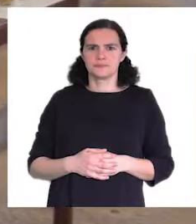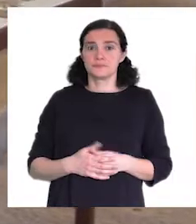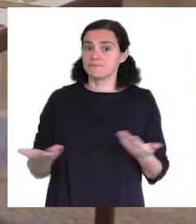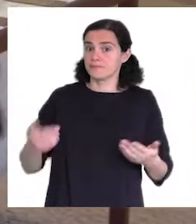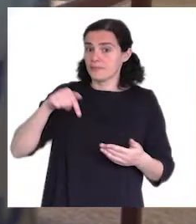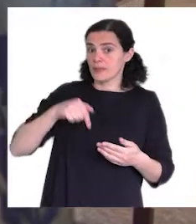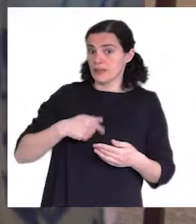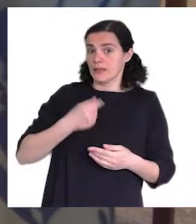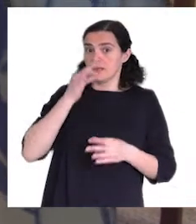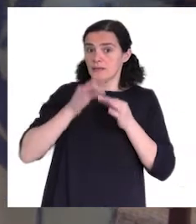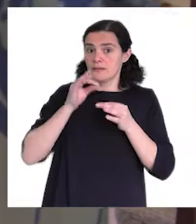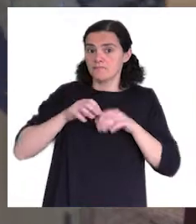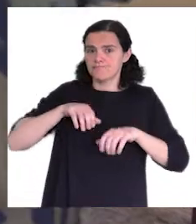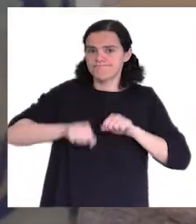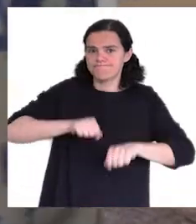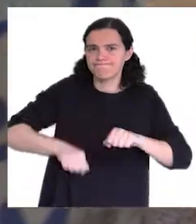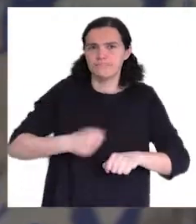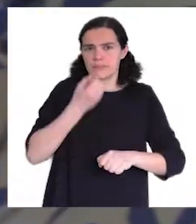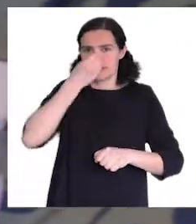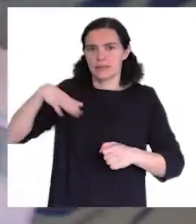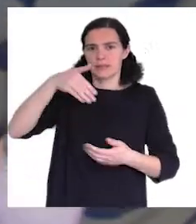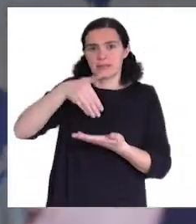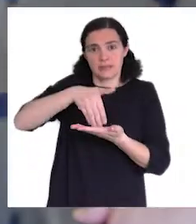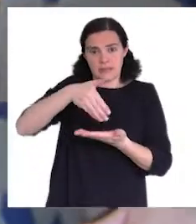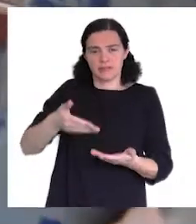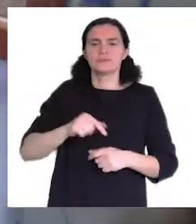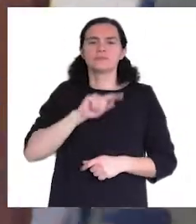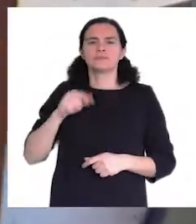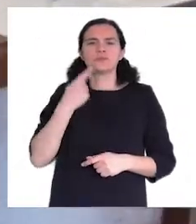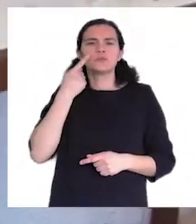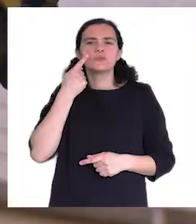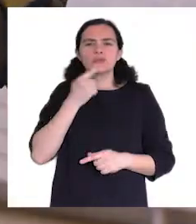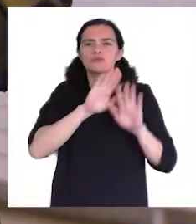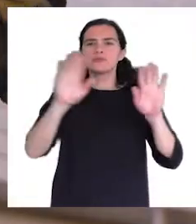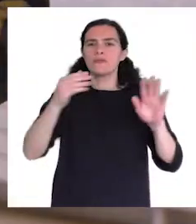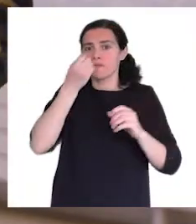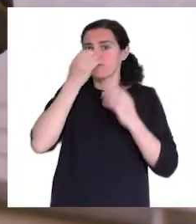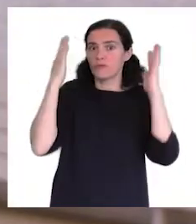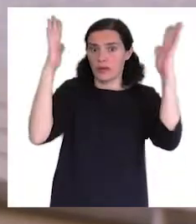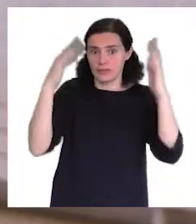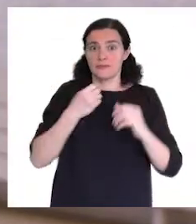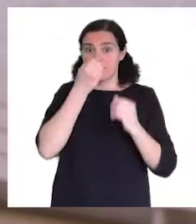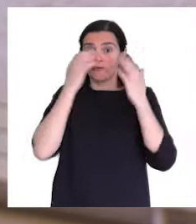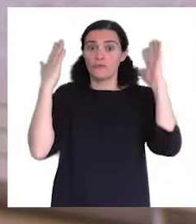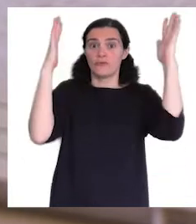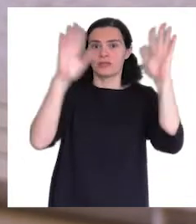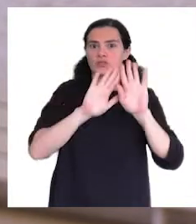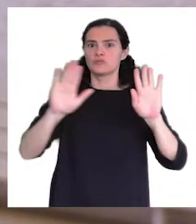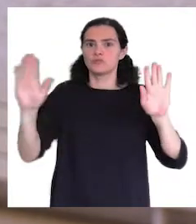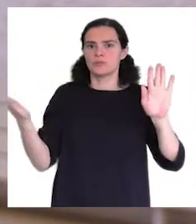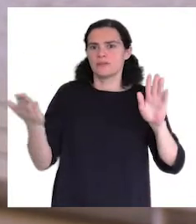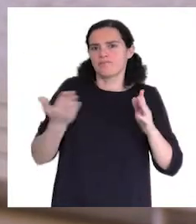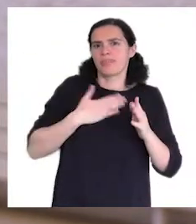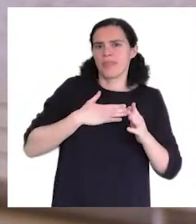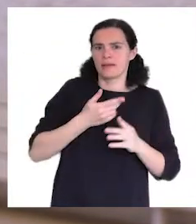Estamos aqui no Lagar da Quinta do Parque de Serralves para conhecer a exposição A Floresta. A exposição A Floresta foi uma exposição que nos foi